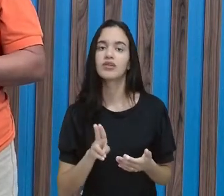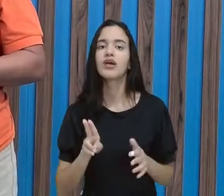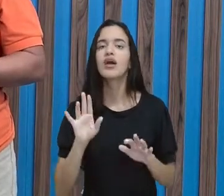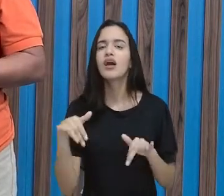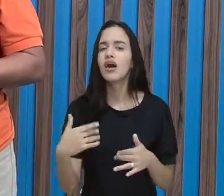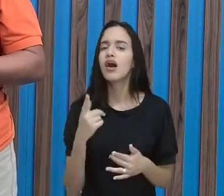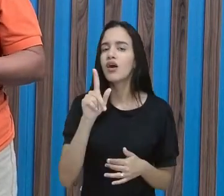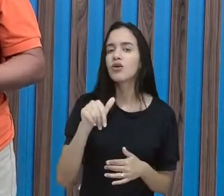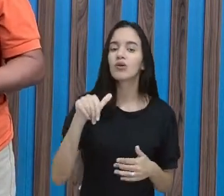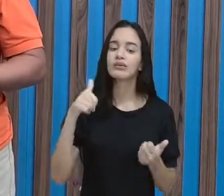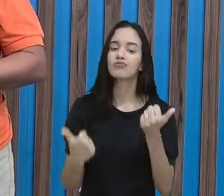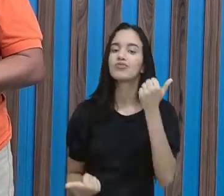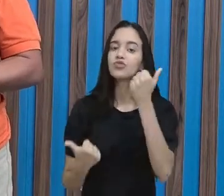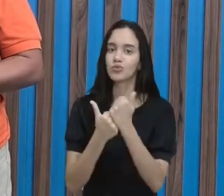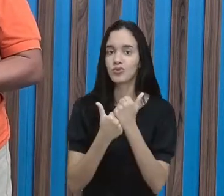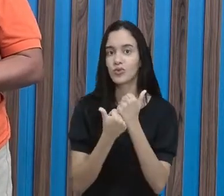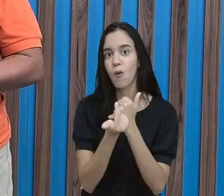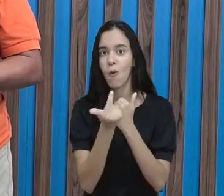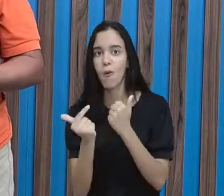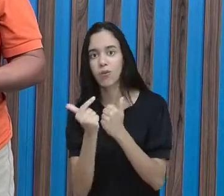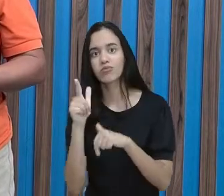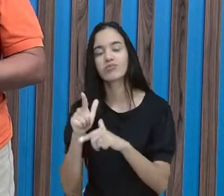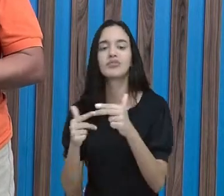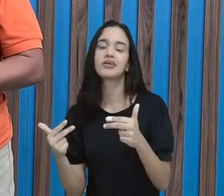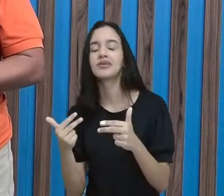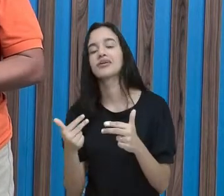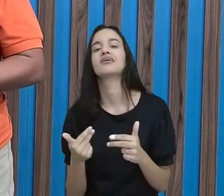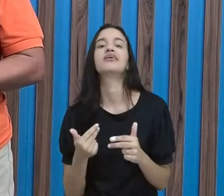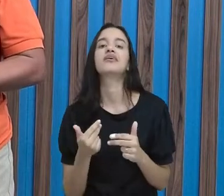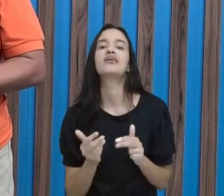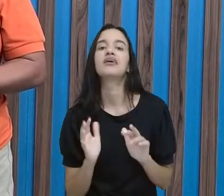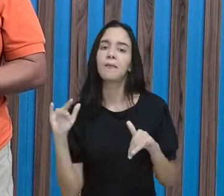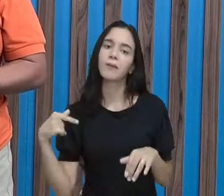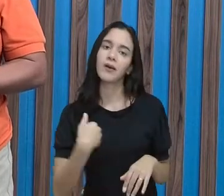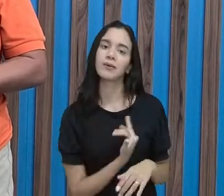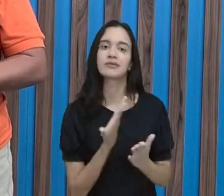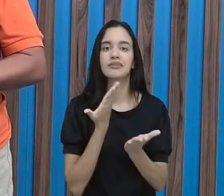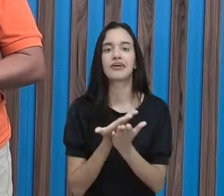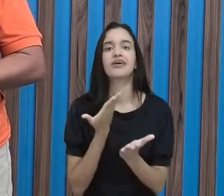foram substituídos por outros. E é isso, gente. A nossa